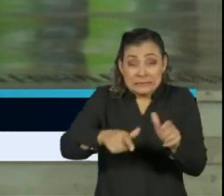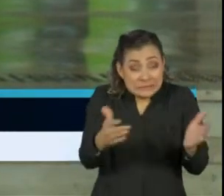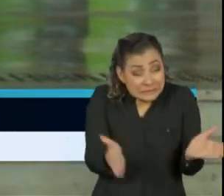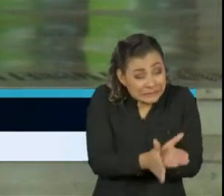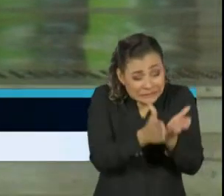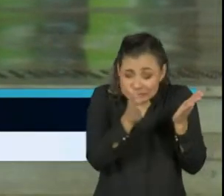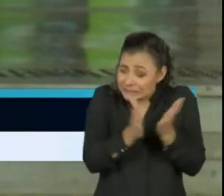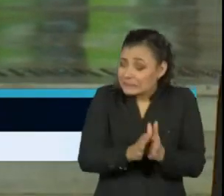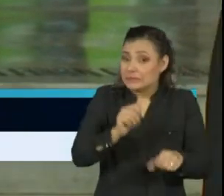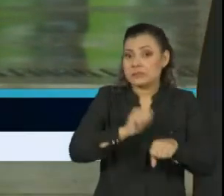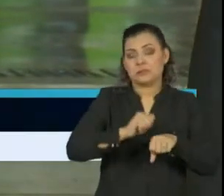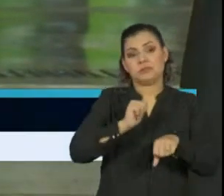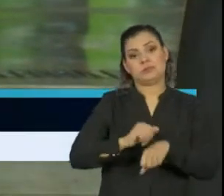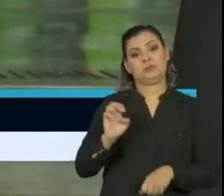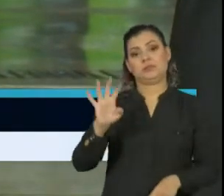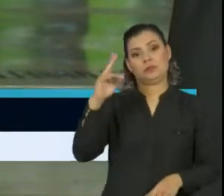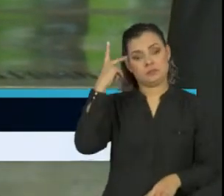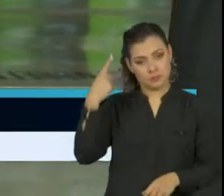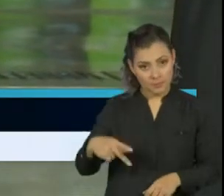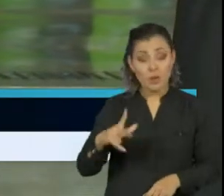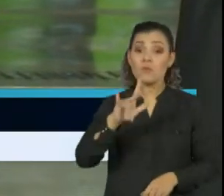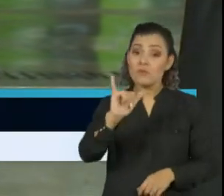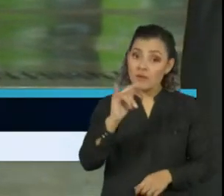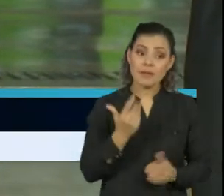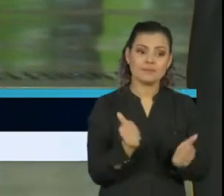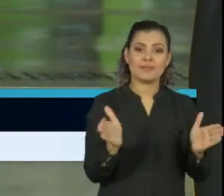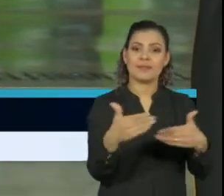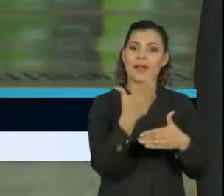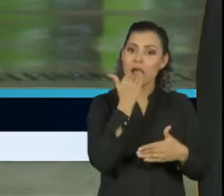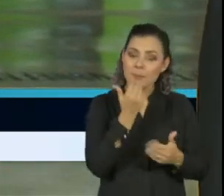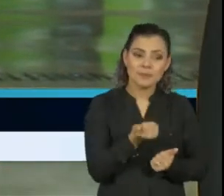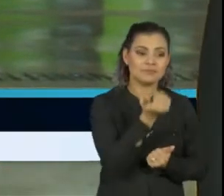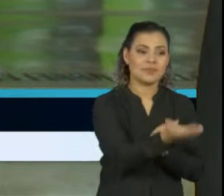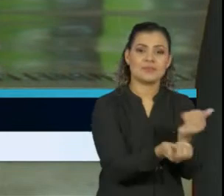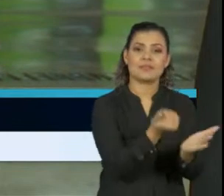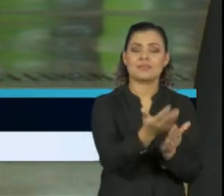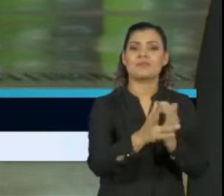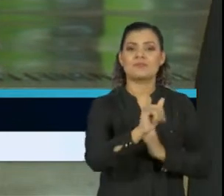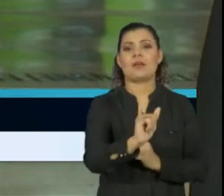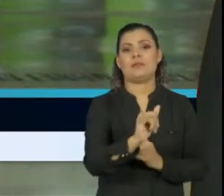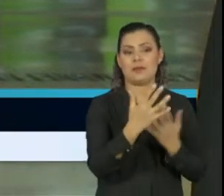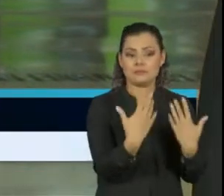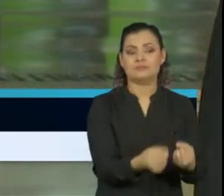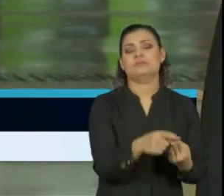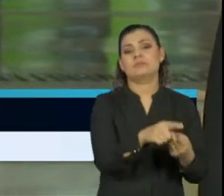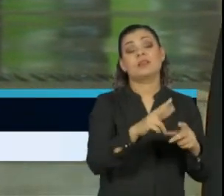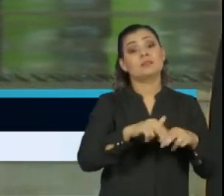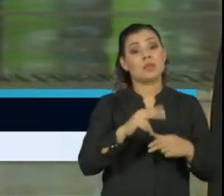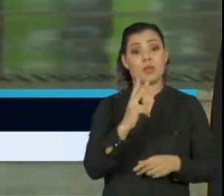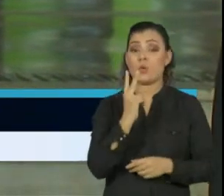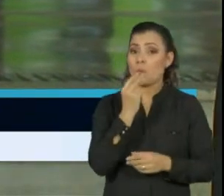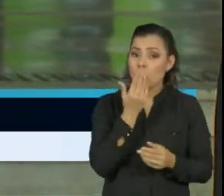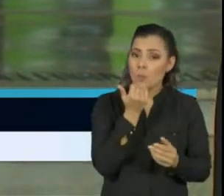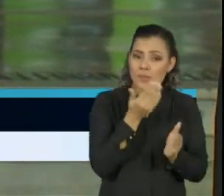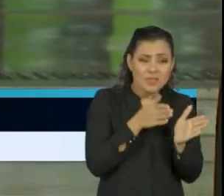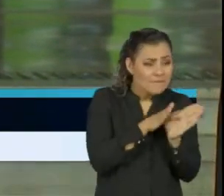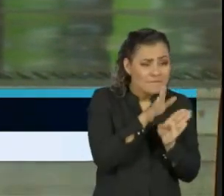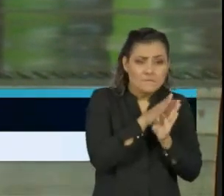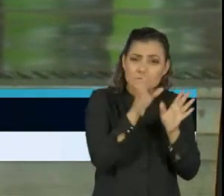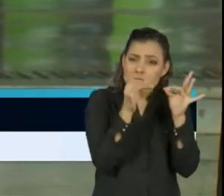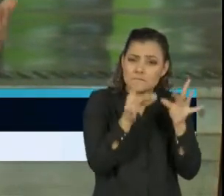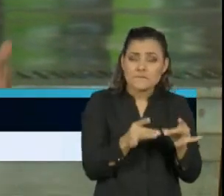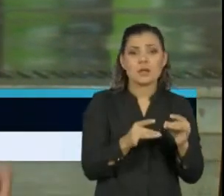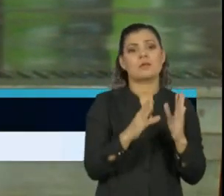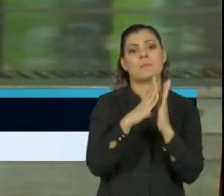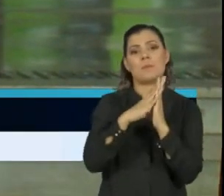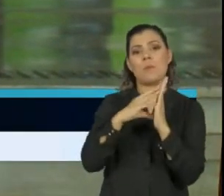no estado que receberão estas caixas de alimentos com alto valor nutricional e proteico,